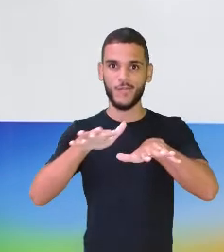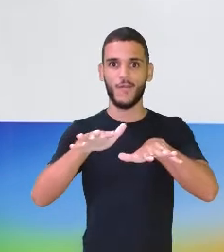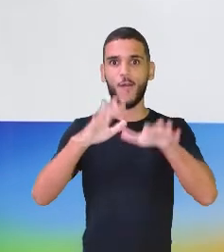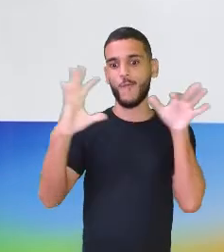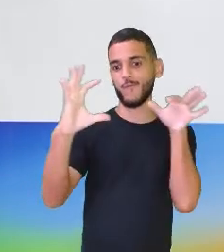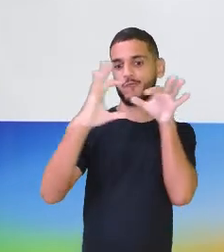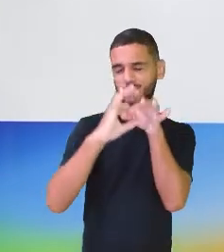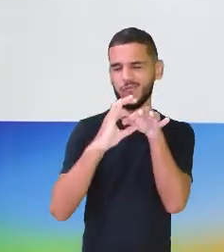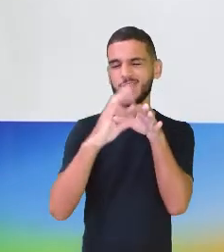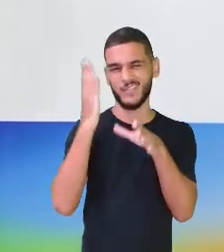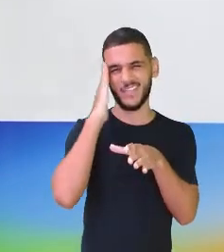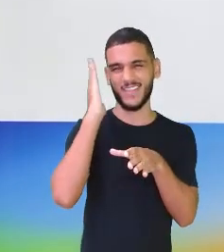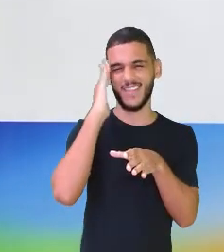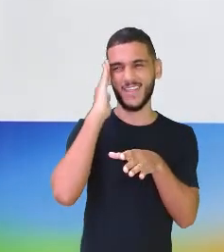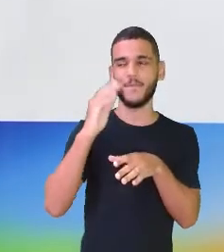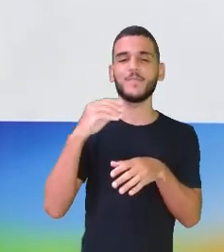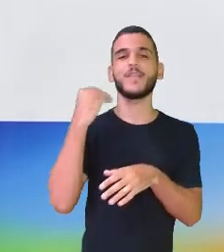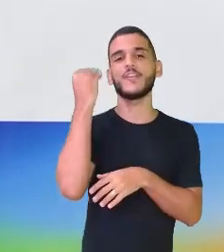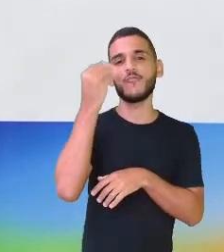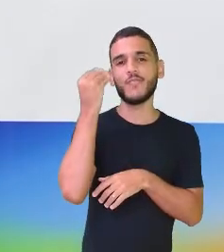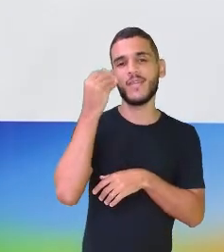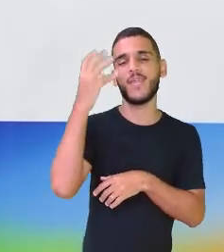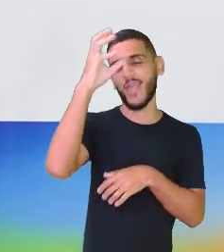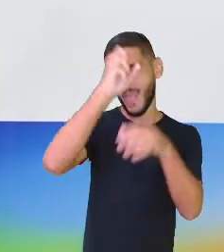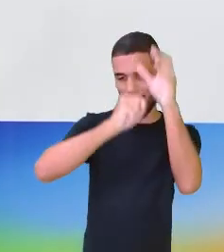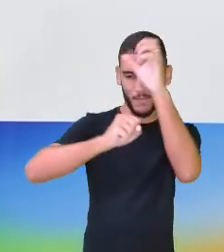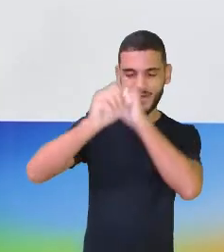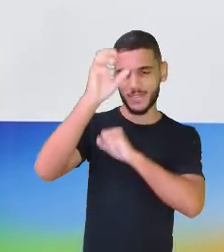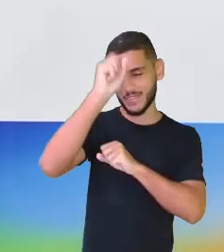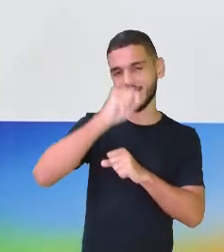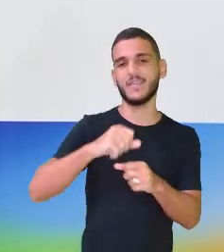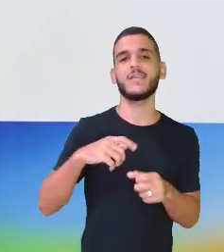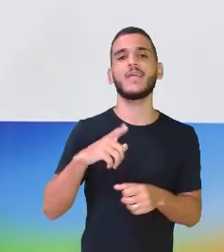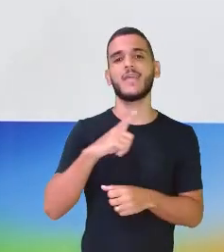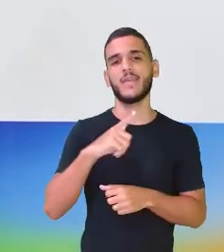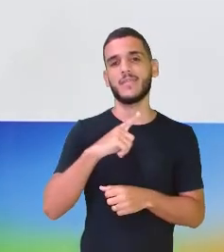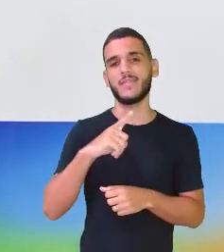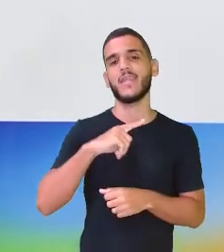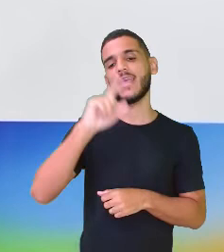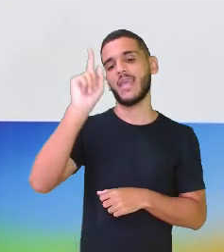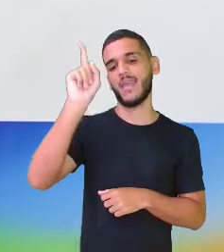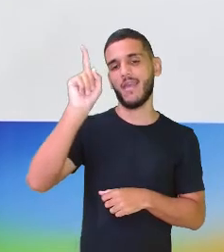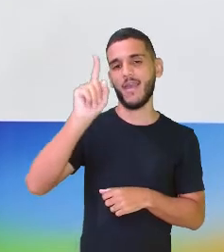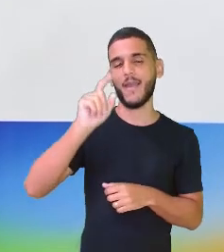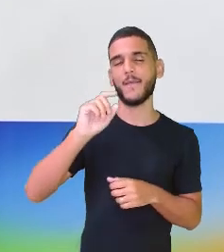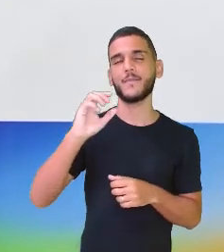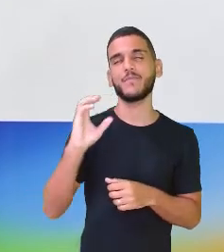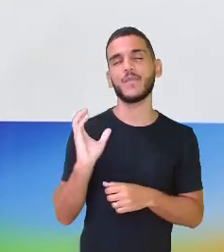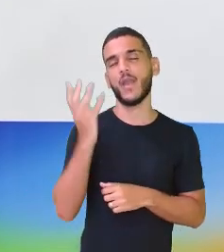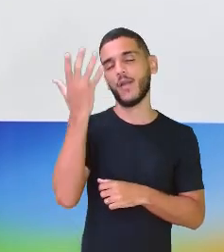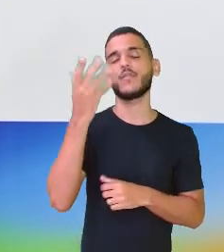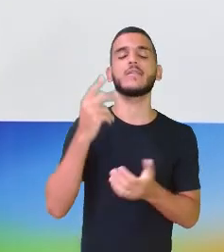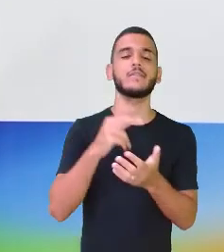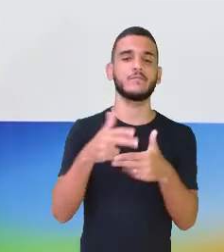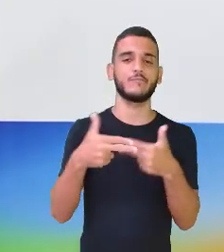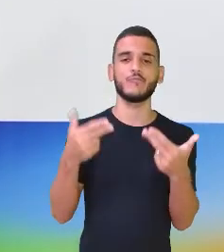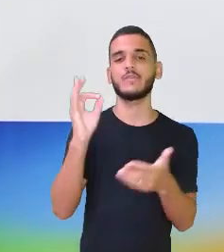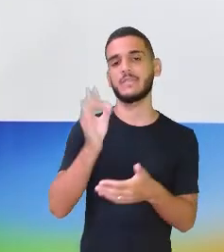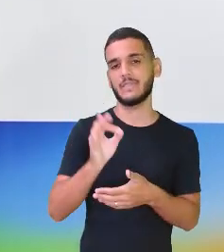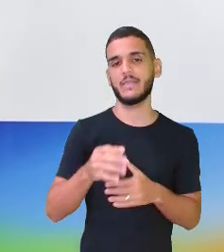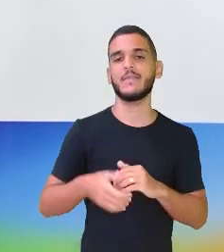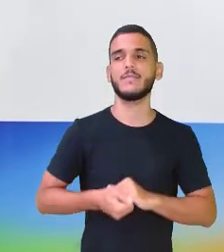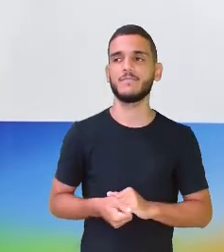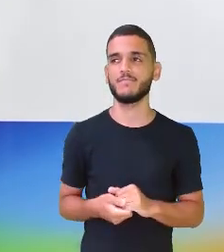gente faz para que a experiência de aprendizagem ela se configure, ela aconteça de forma significativa. Né? É muito